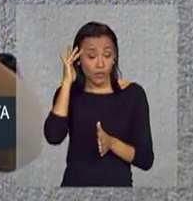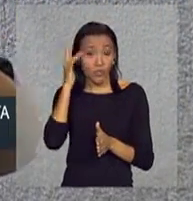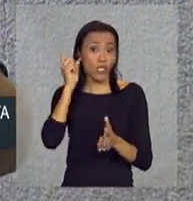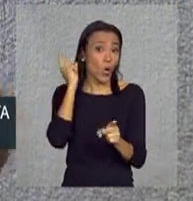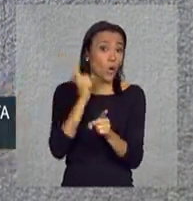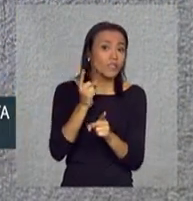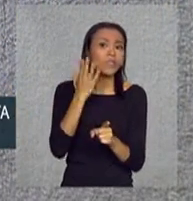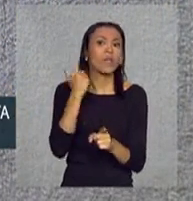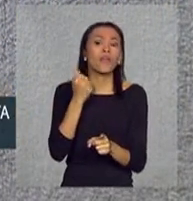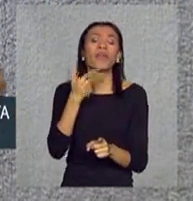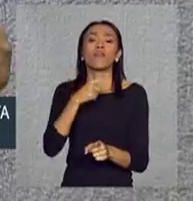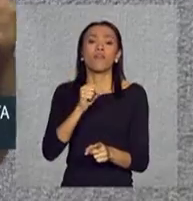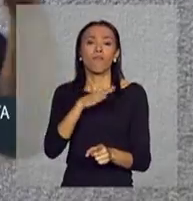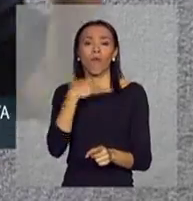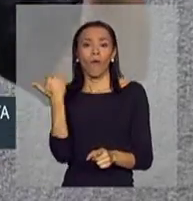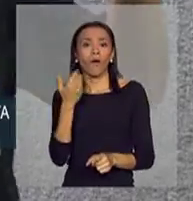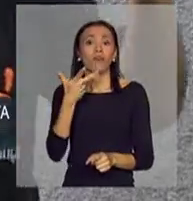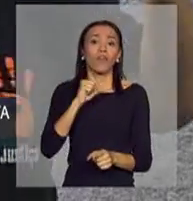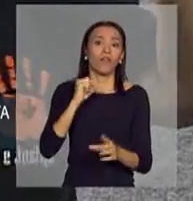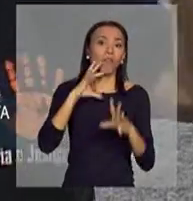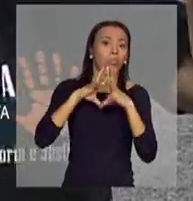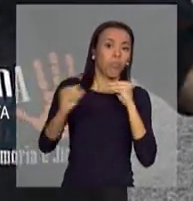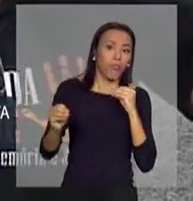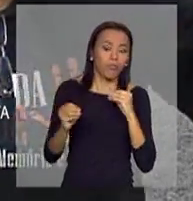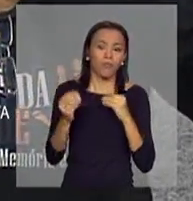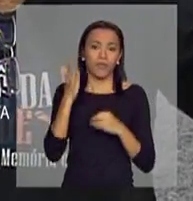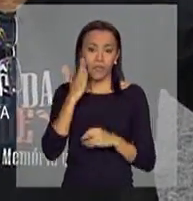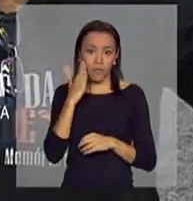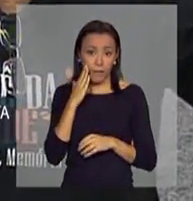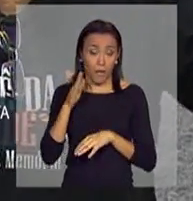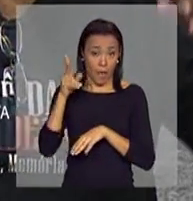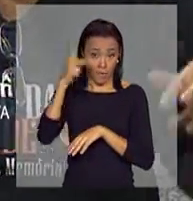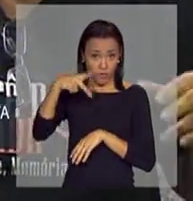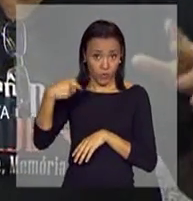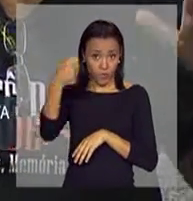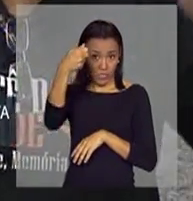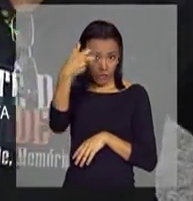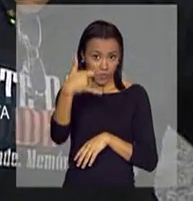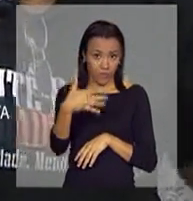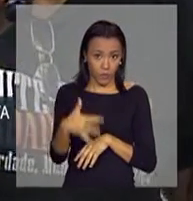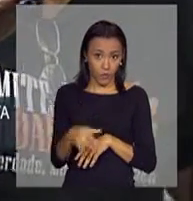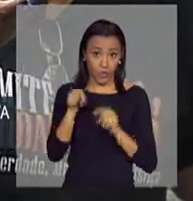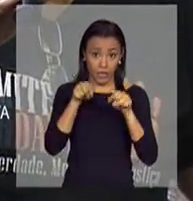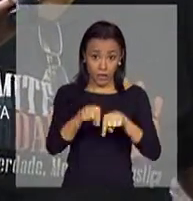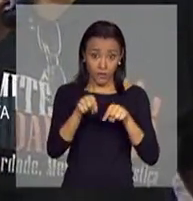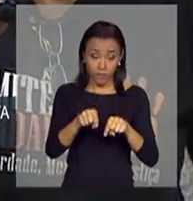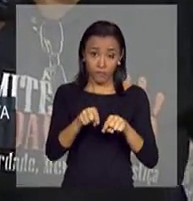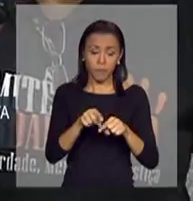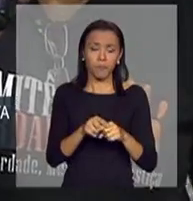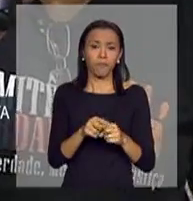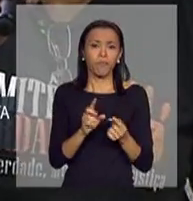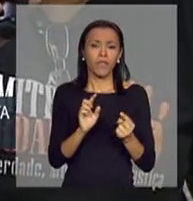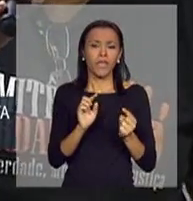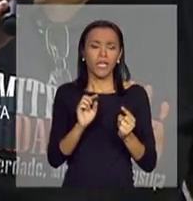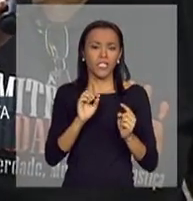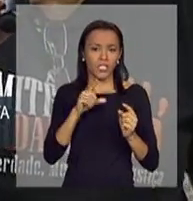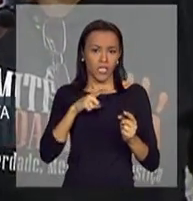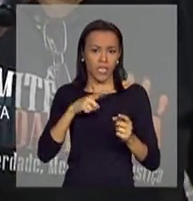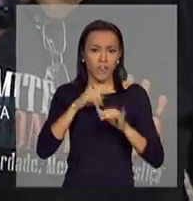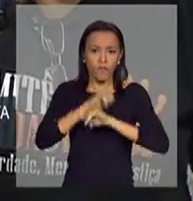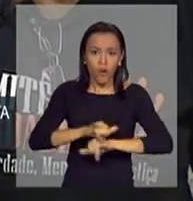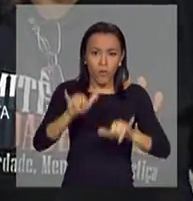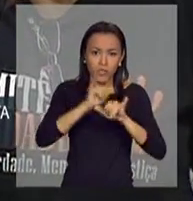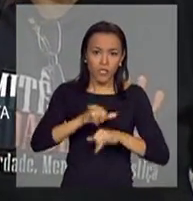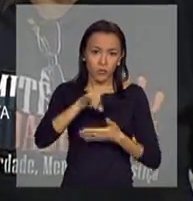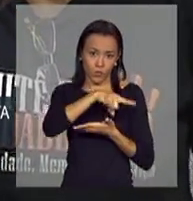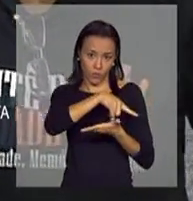A professora expôs aquele confronto da informação do documento